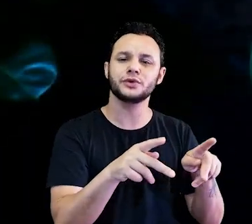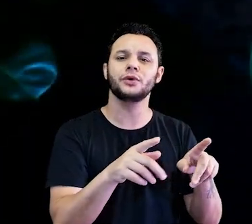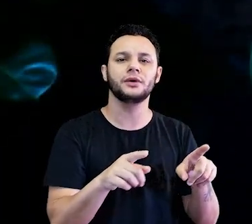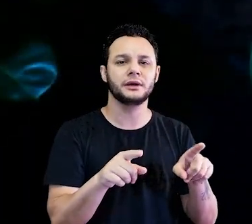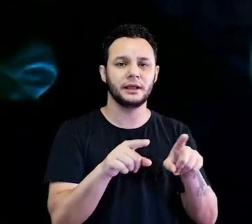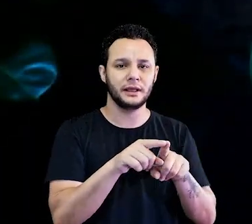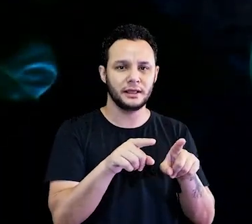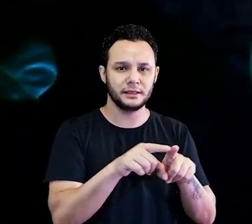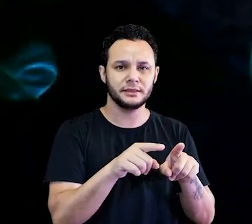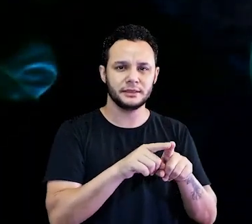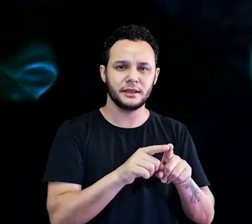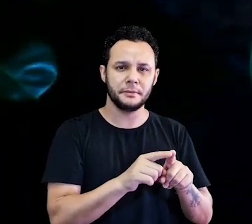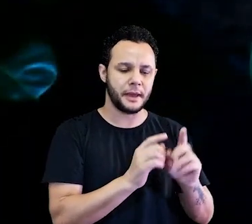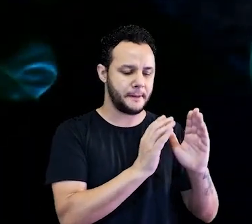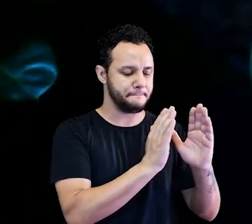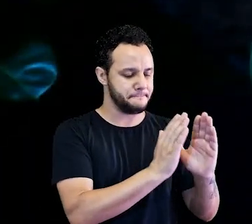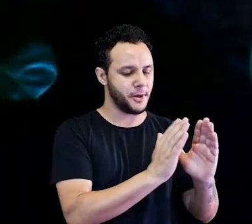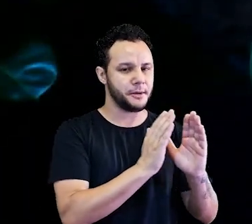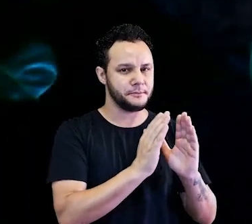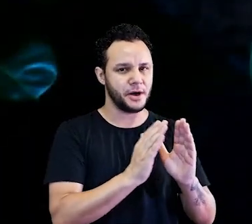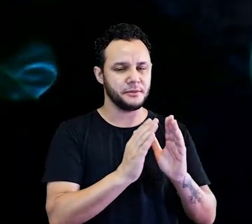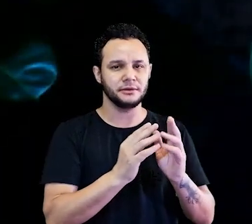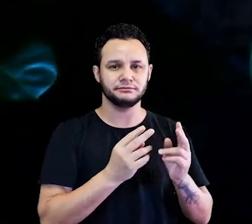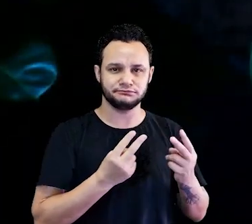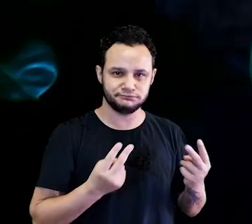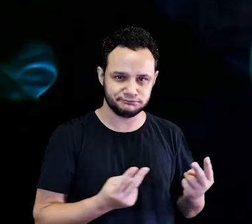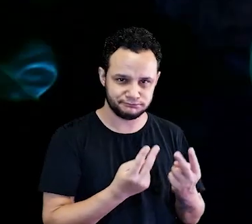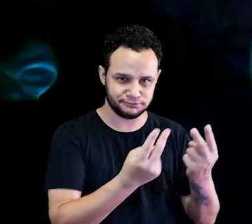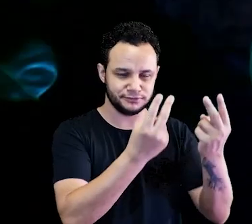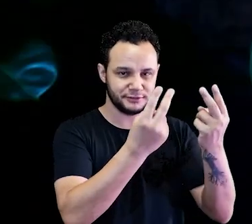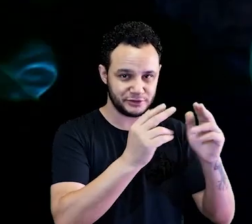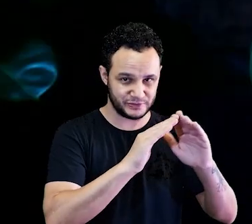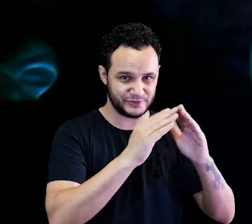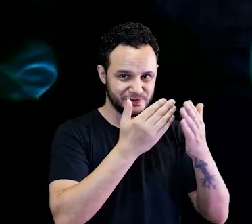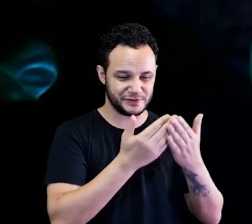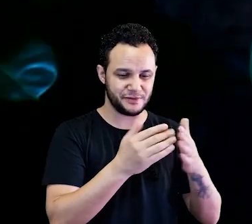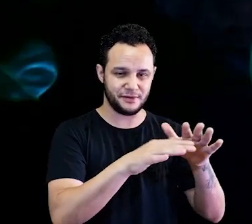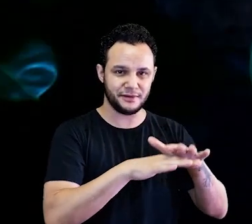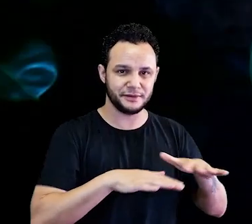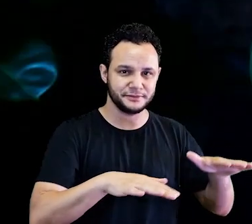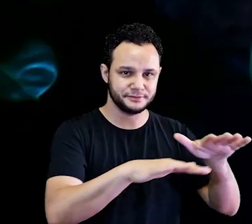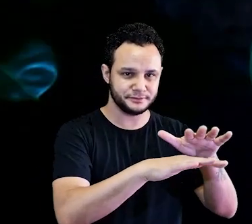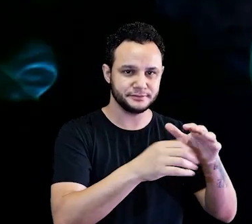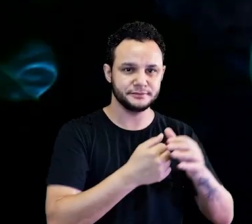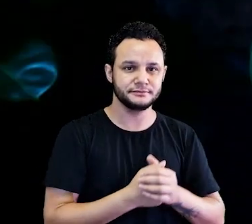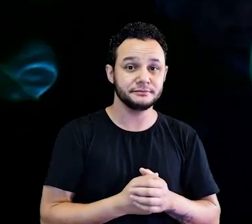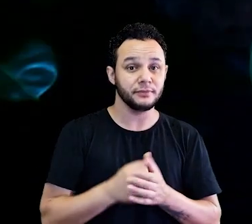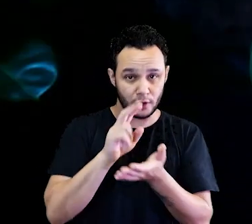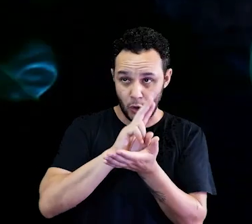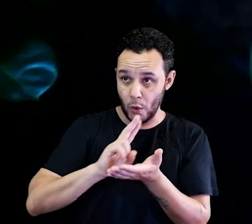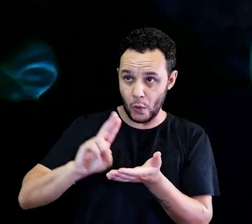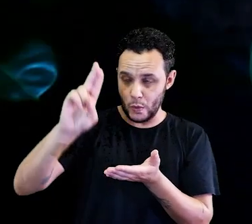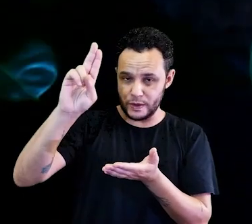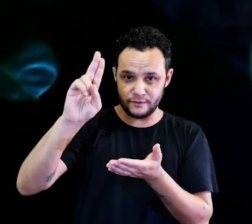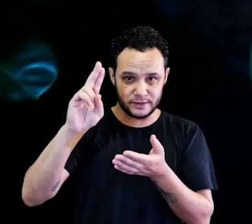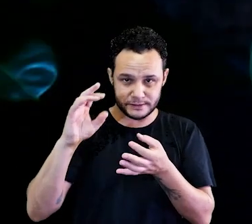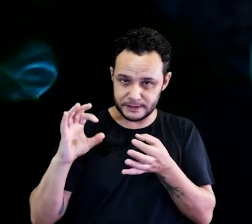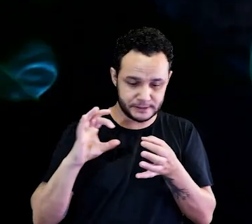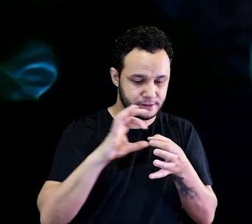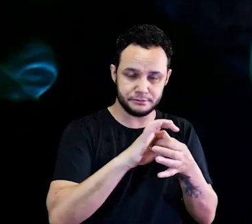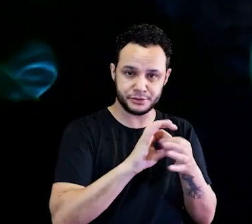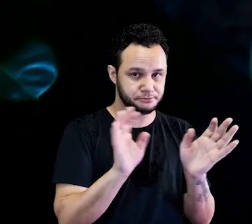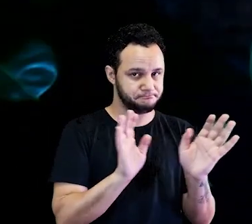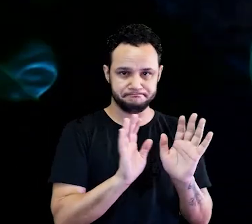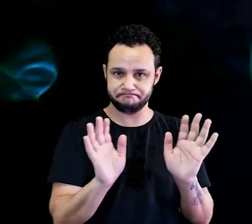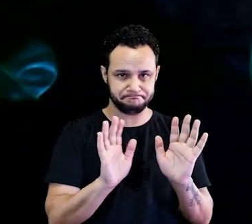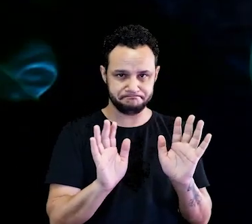para desenvolver o funcionamento, né, de todas as etapas da educação básica. Lembrando que a educação superior não entra